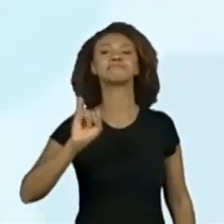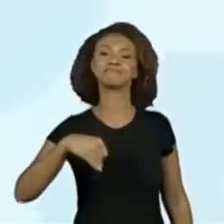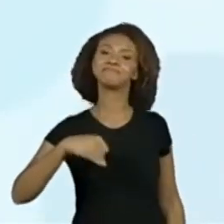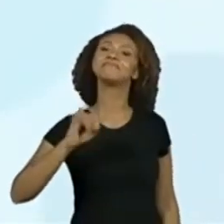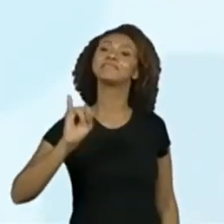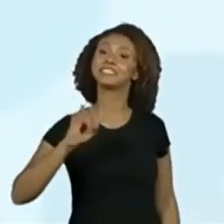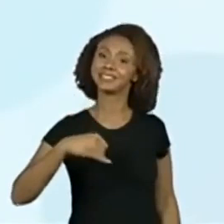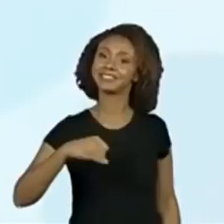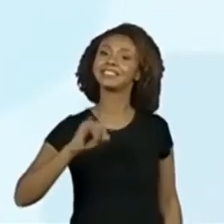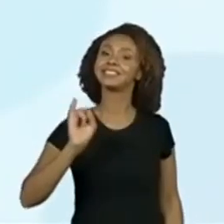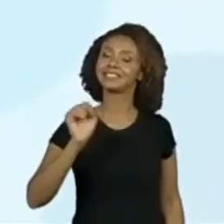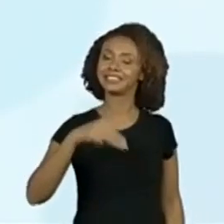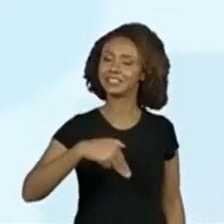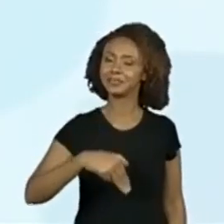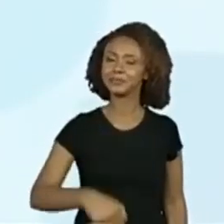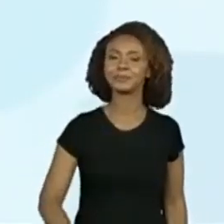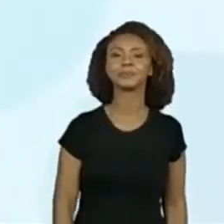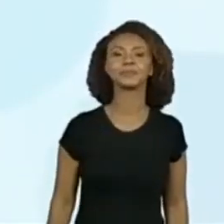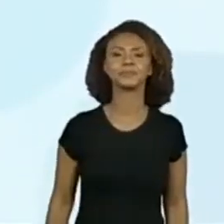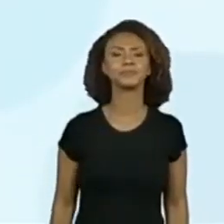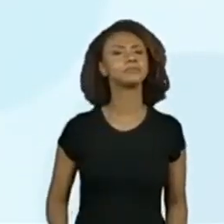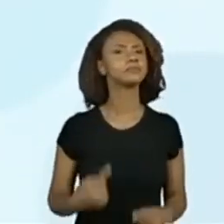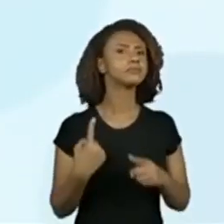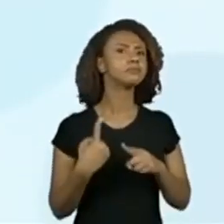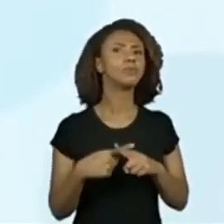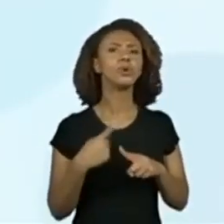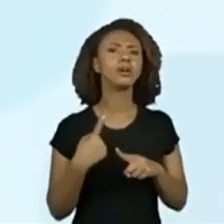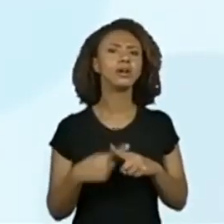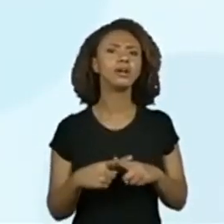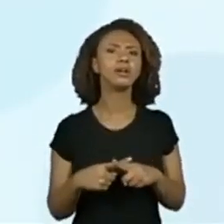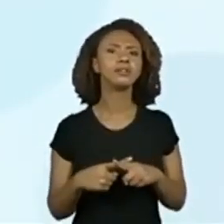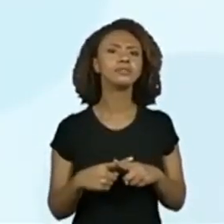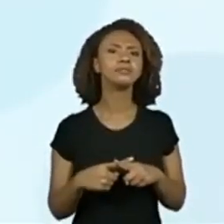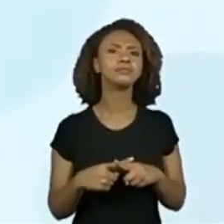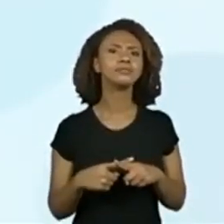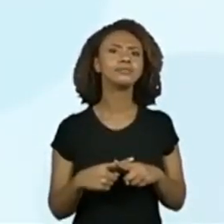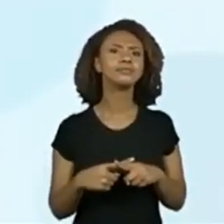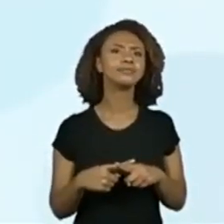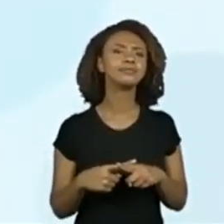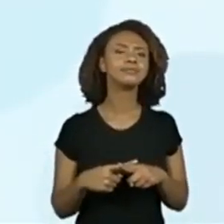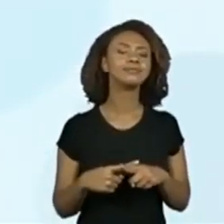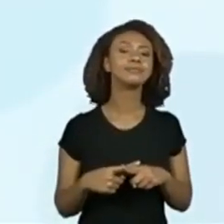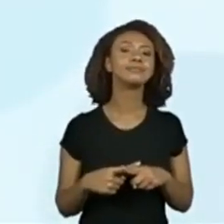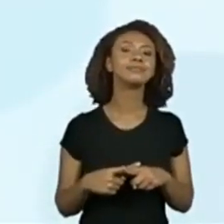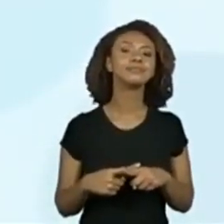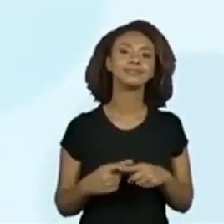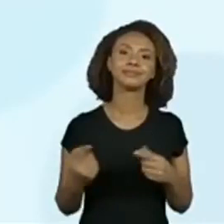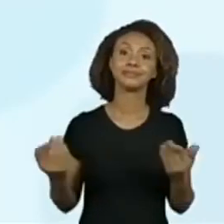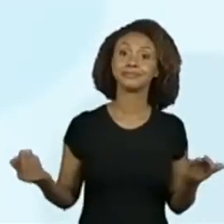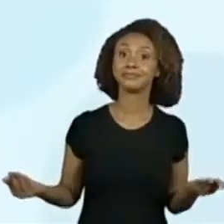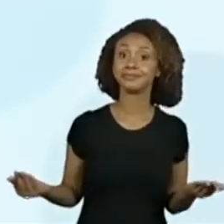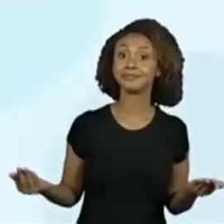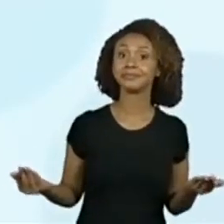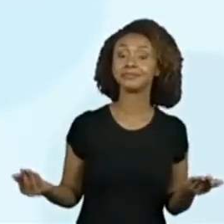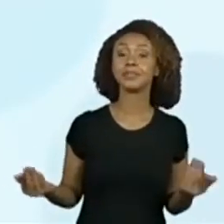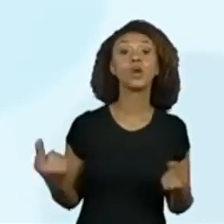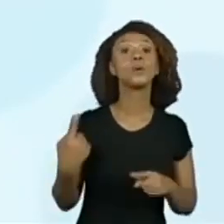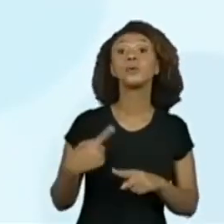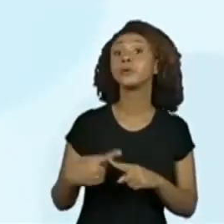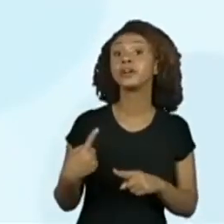facilitam e por qu Por que facilita esse entendimento nós vimos aí que